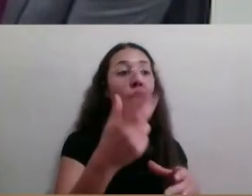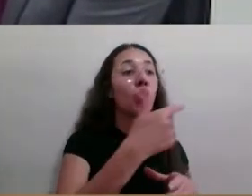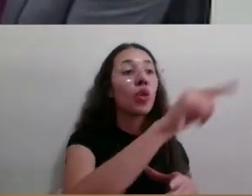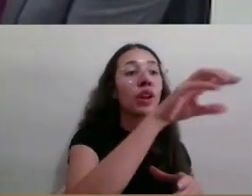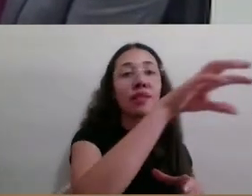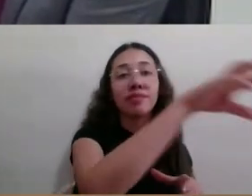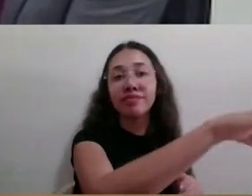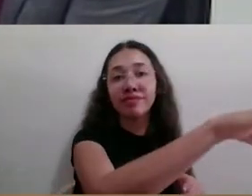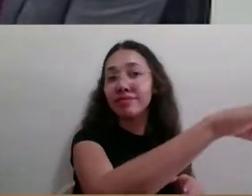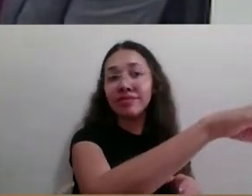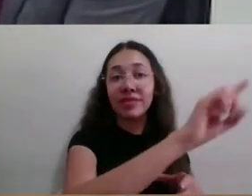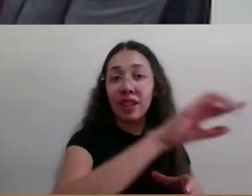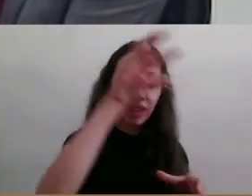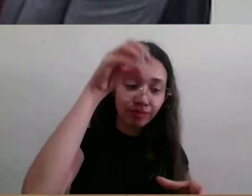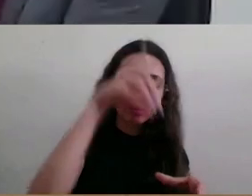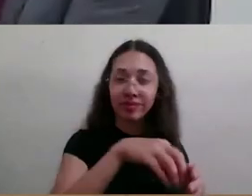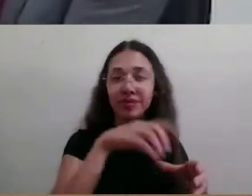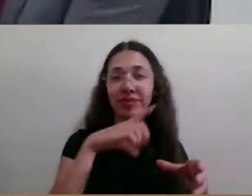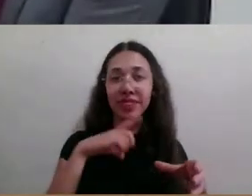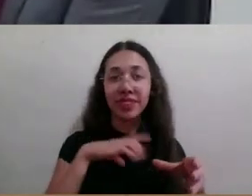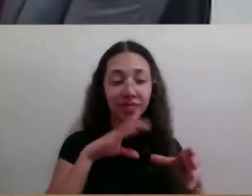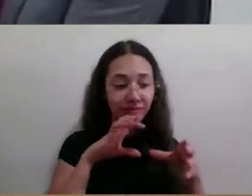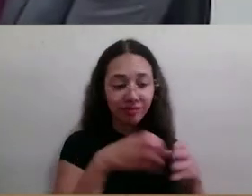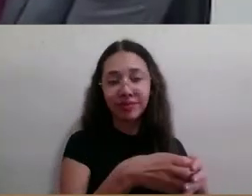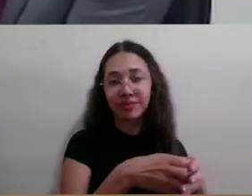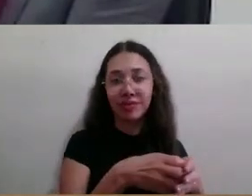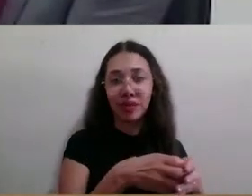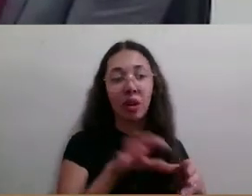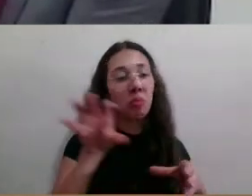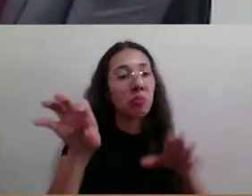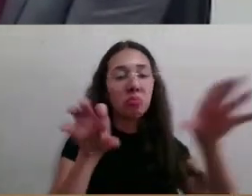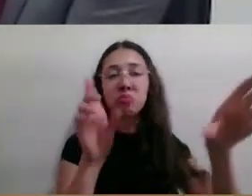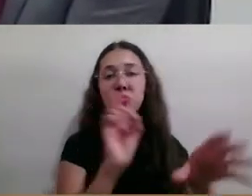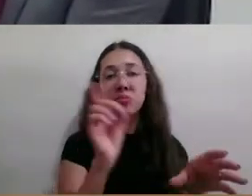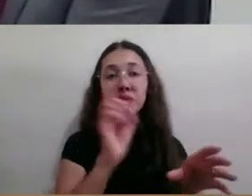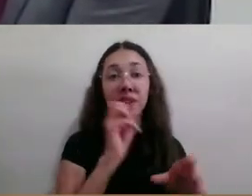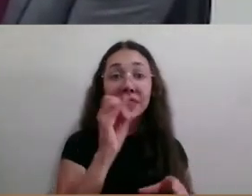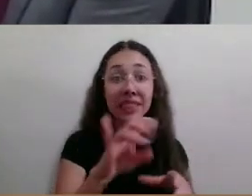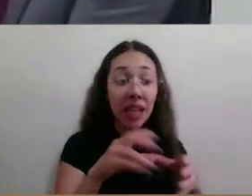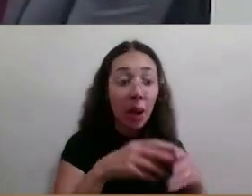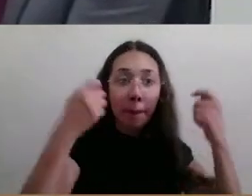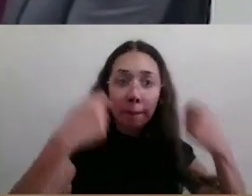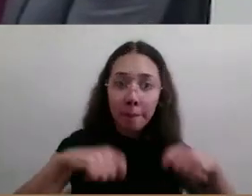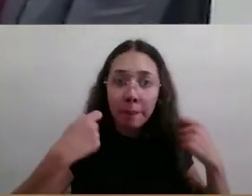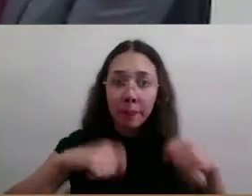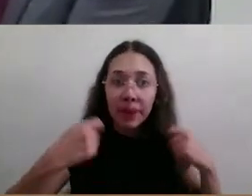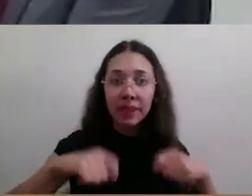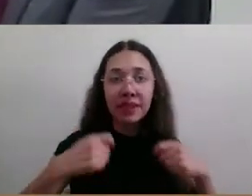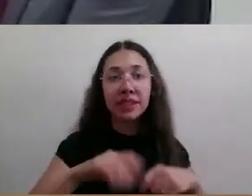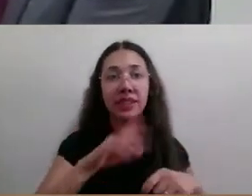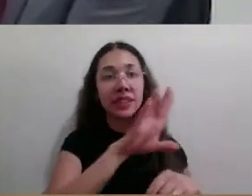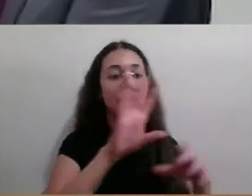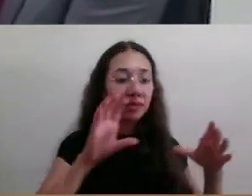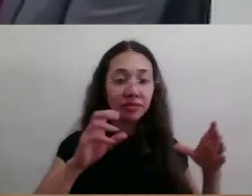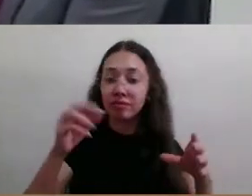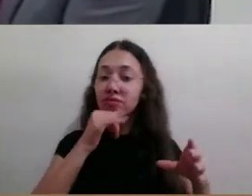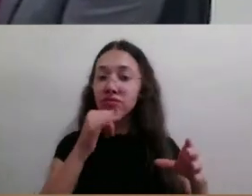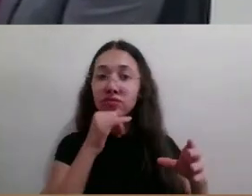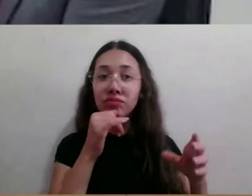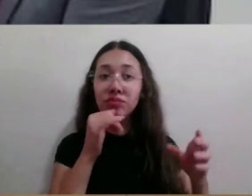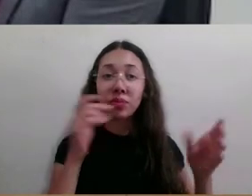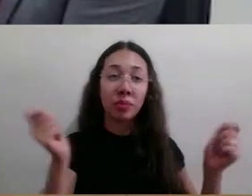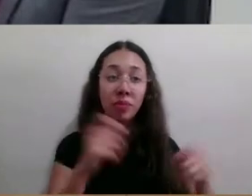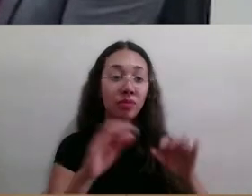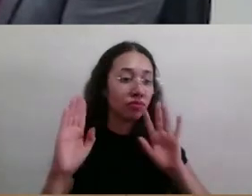servidores são lotados nos núcleos. E aí, onde houver uma demanda maior, essa força de trabalho é deslocada e é uma coisa